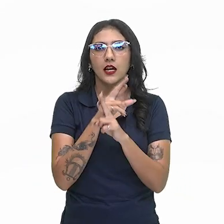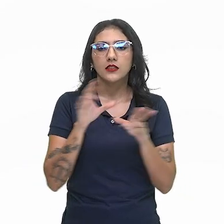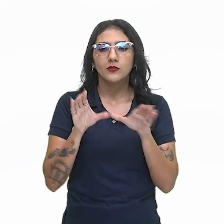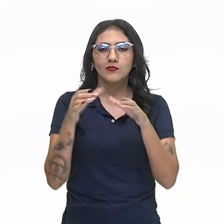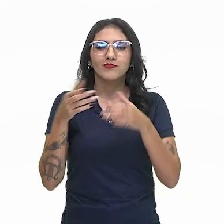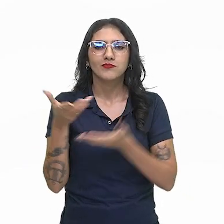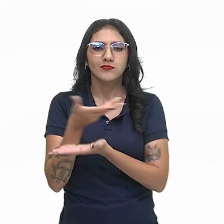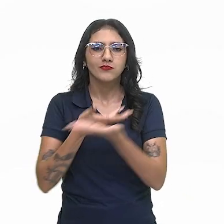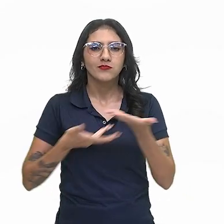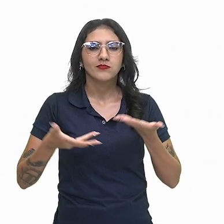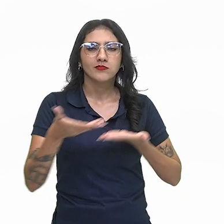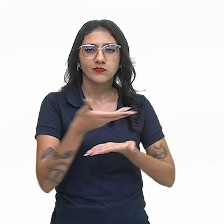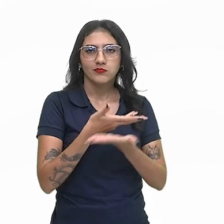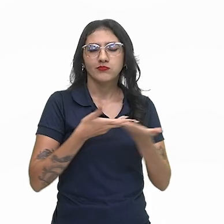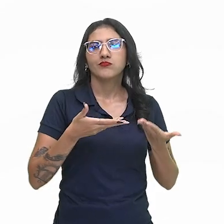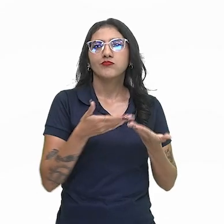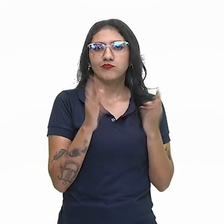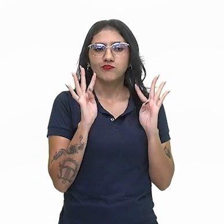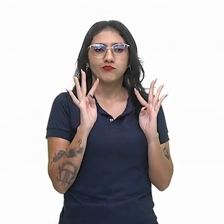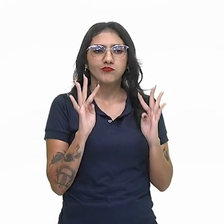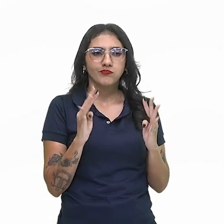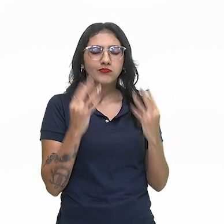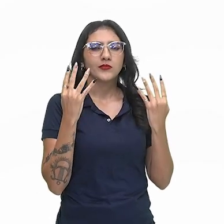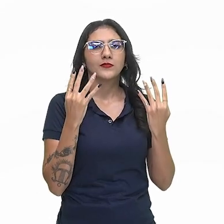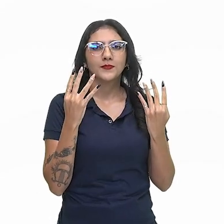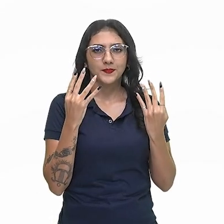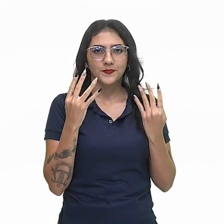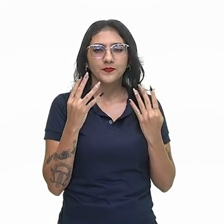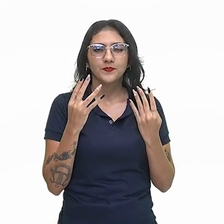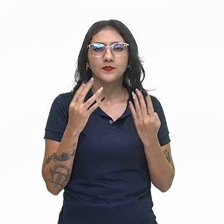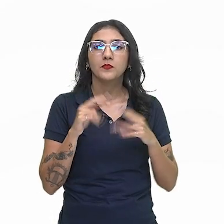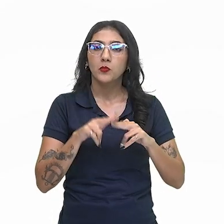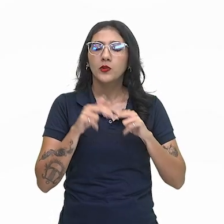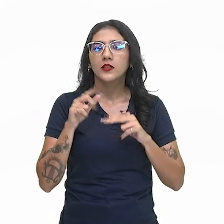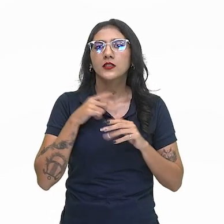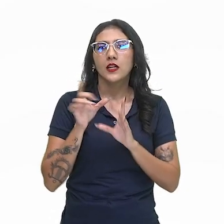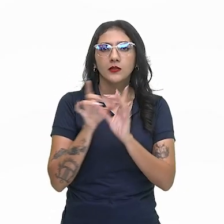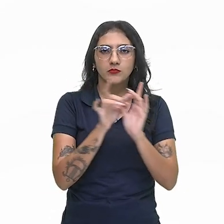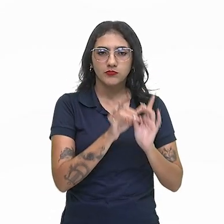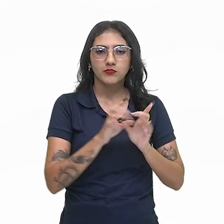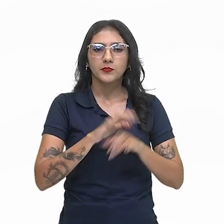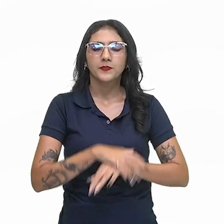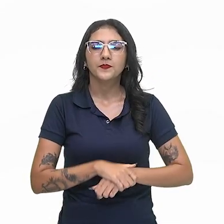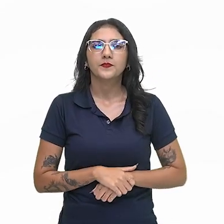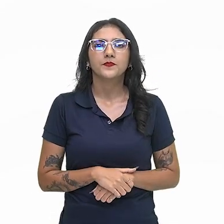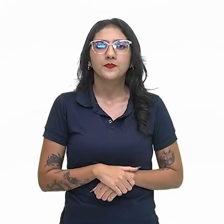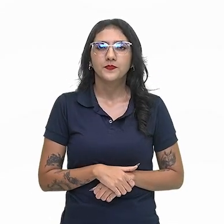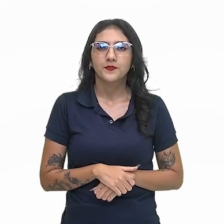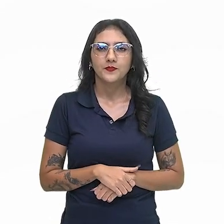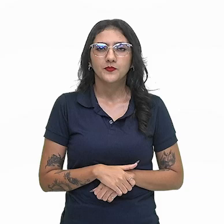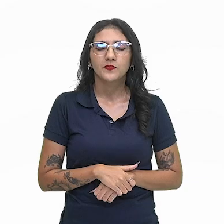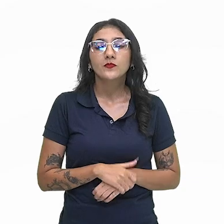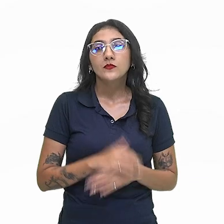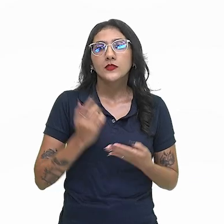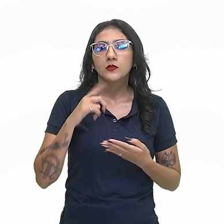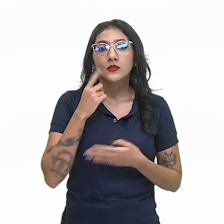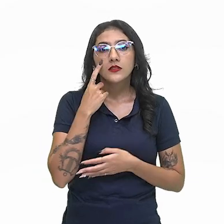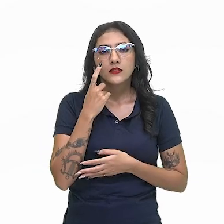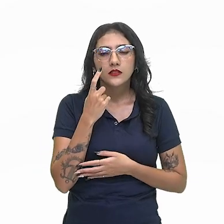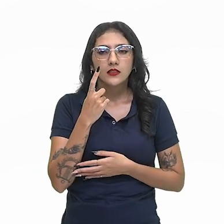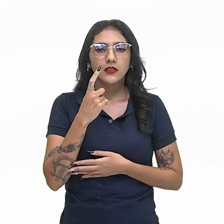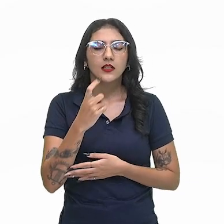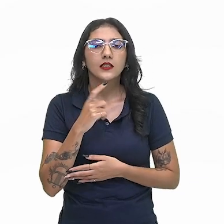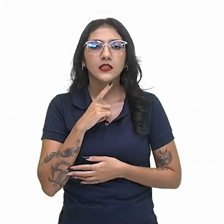na busca por reconhecimento, então abrange mais pessoas. E essa busca por reconhecimento, ela leva ao que nós chamamos